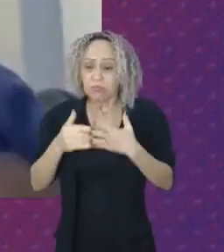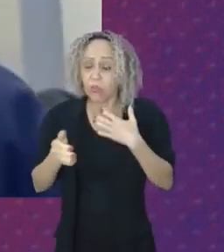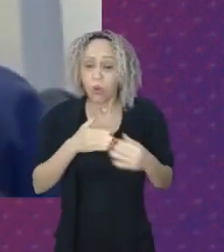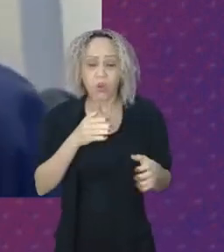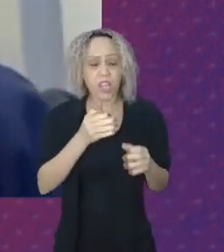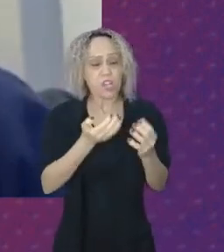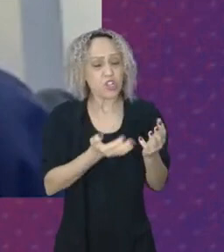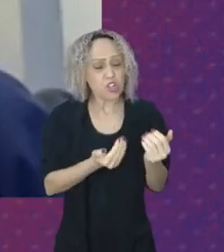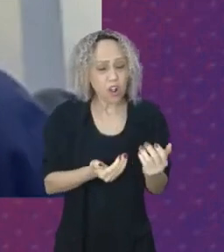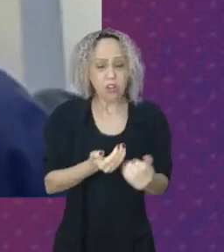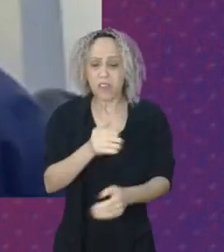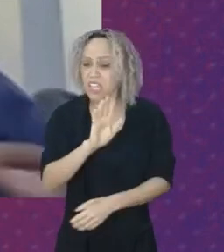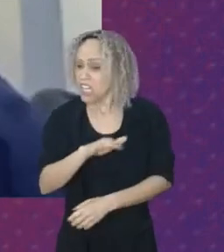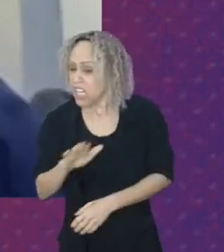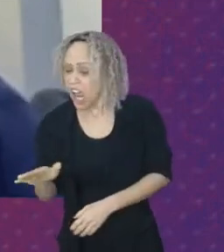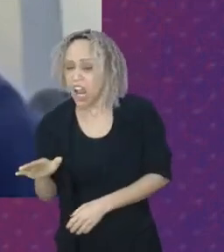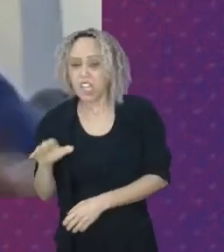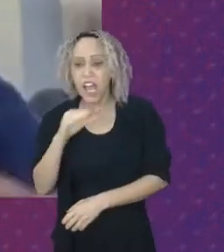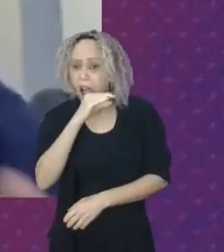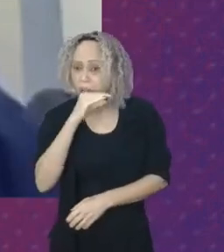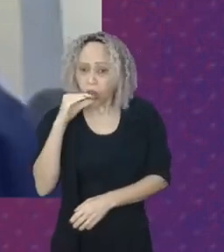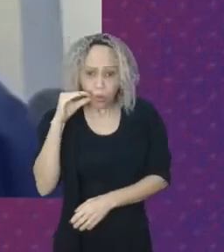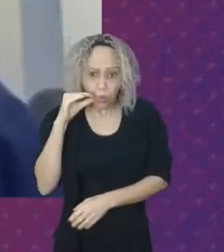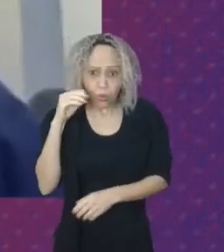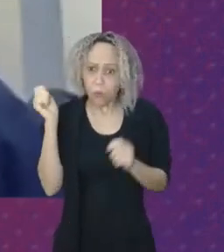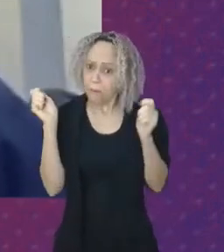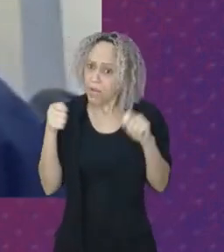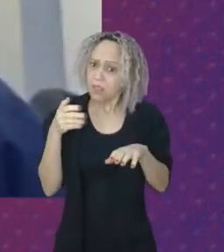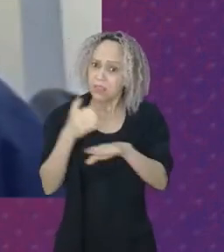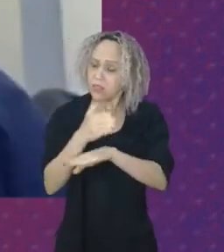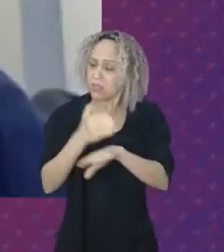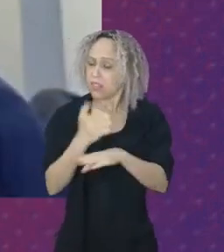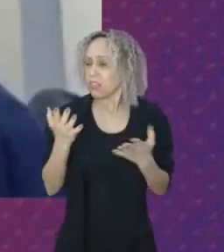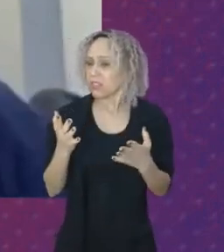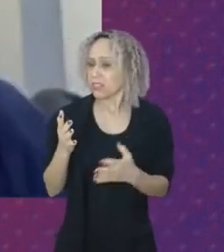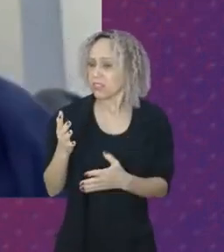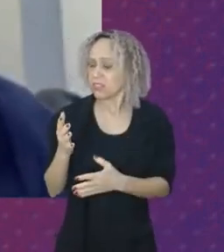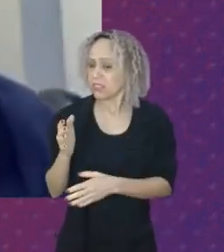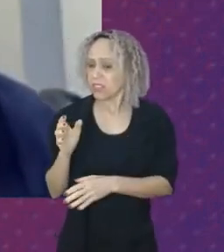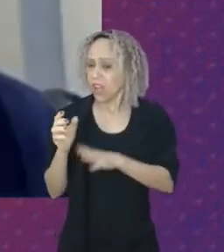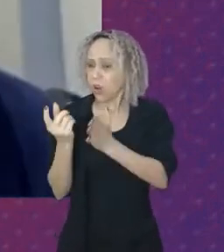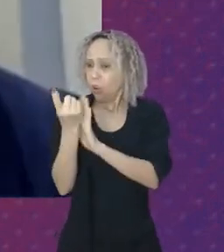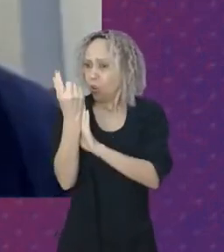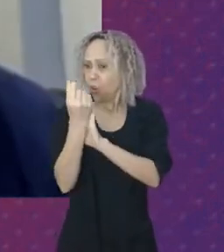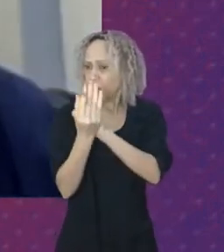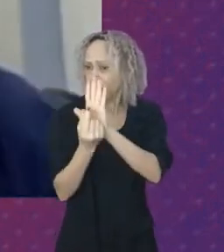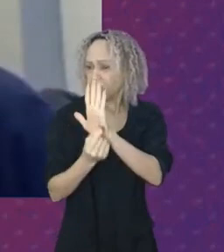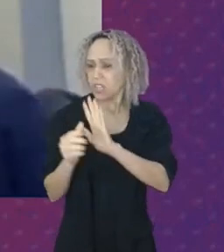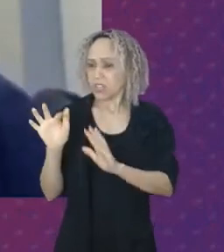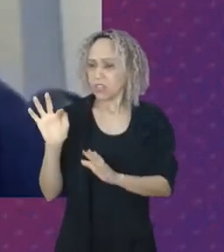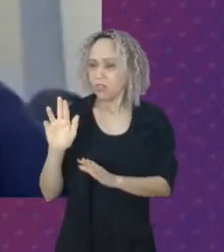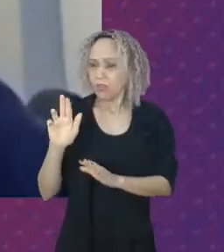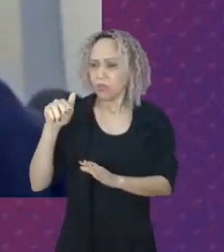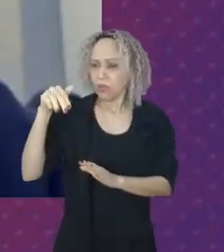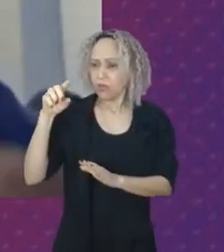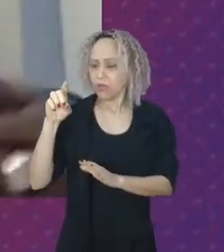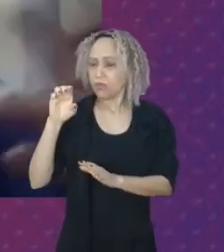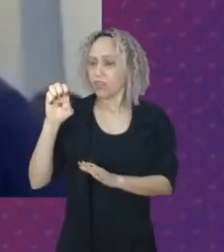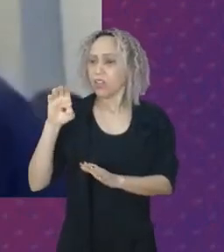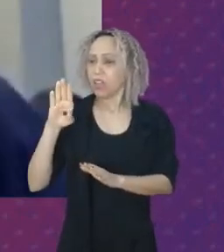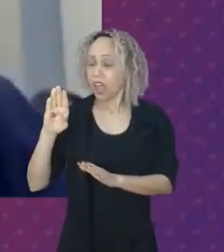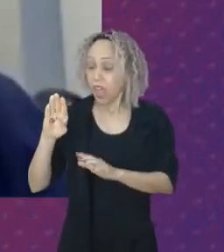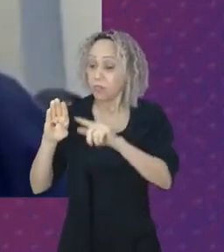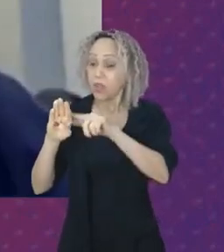mecanismo de compensação para garantir equidade. Porque muitas vezes a gente tem municípios que têm